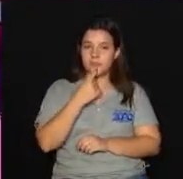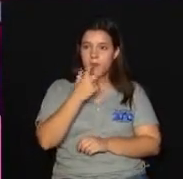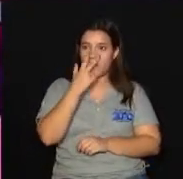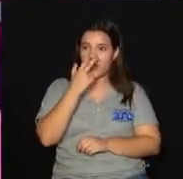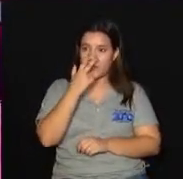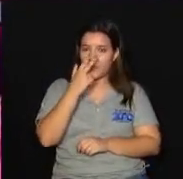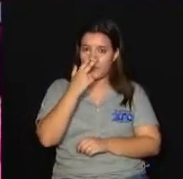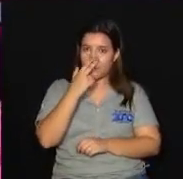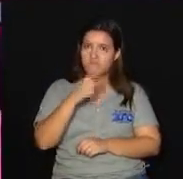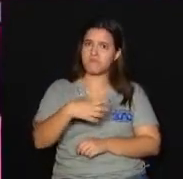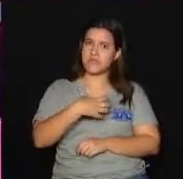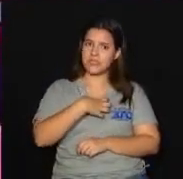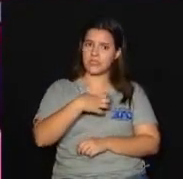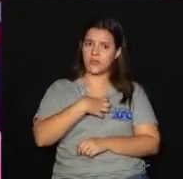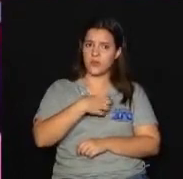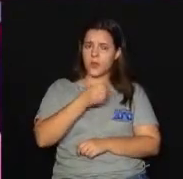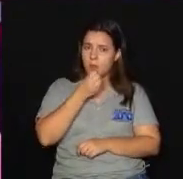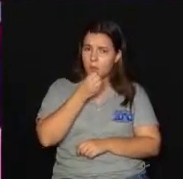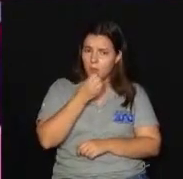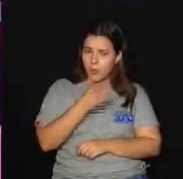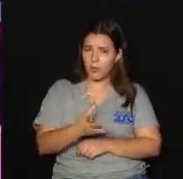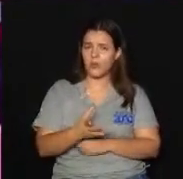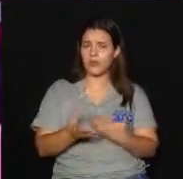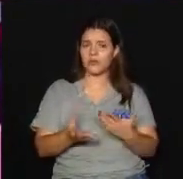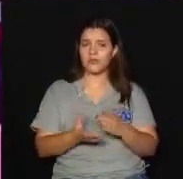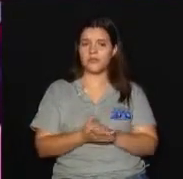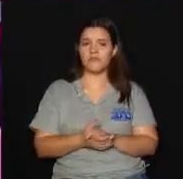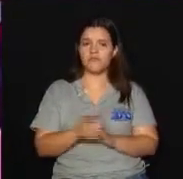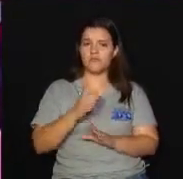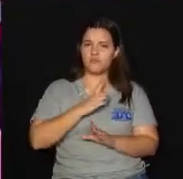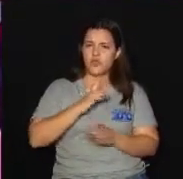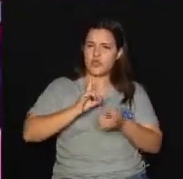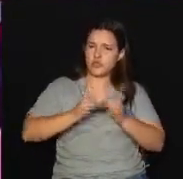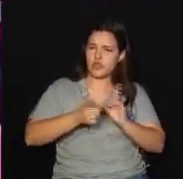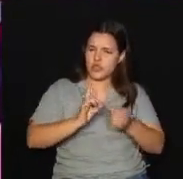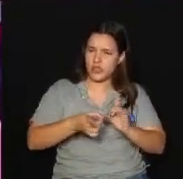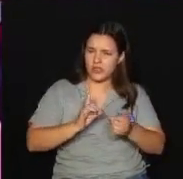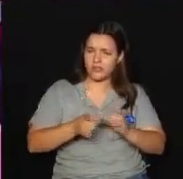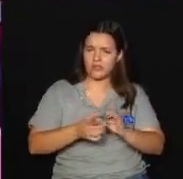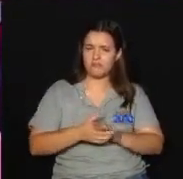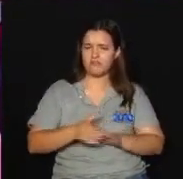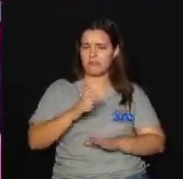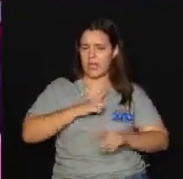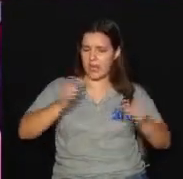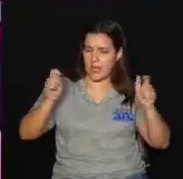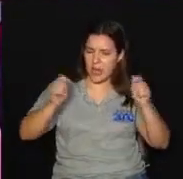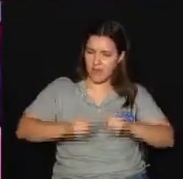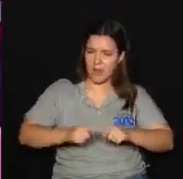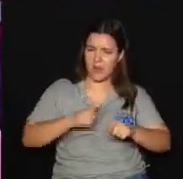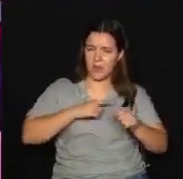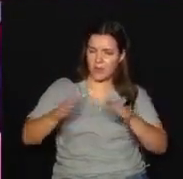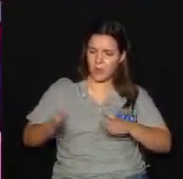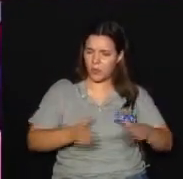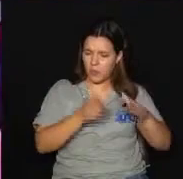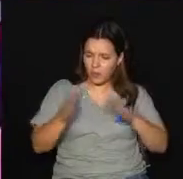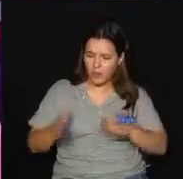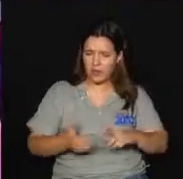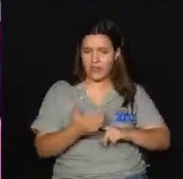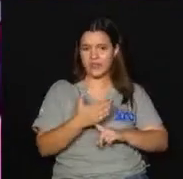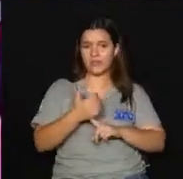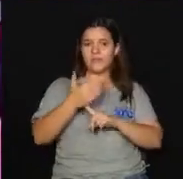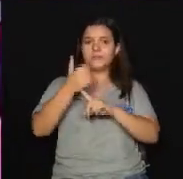ponto fora da curva, em termos de dinâmica, capacidade, produção